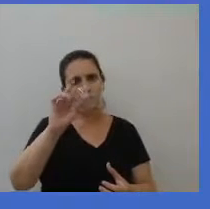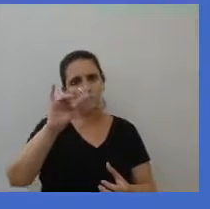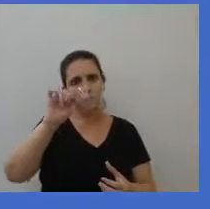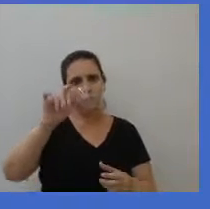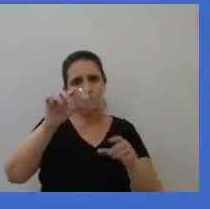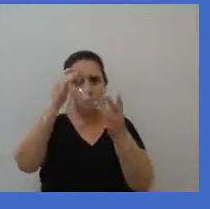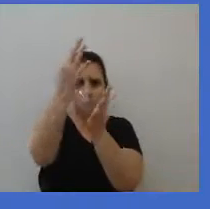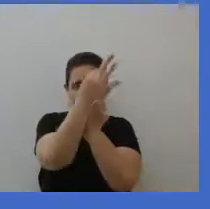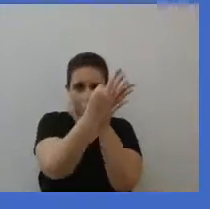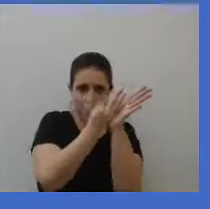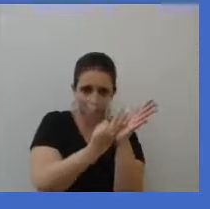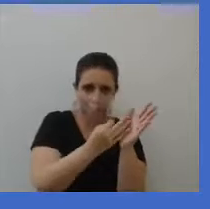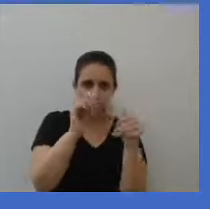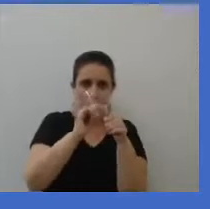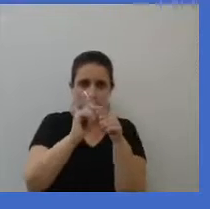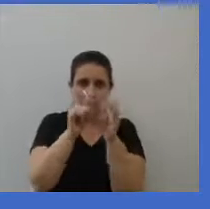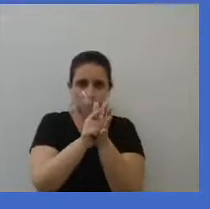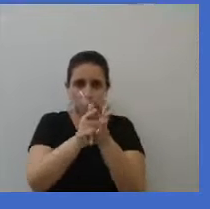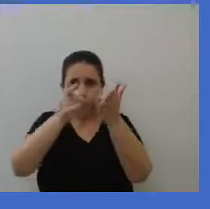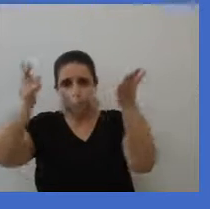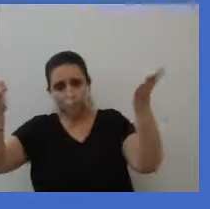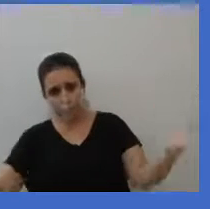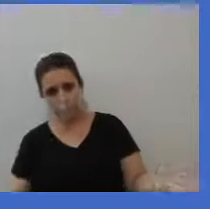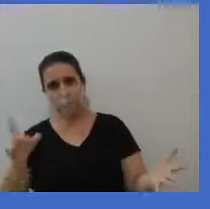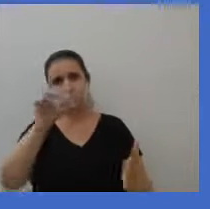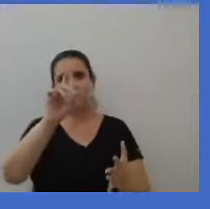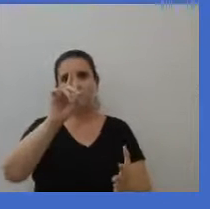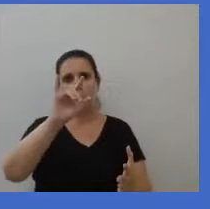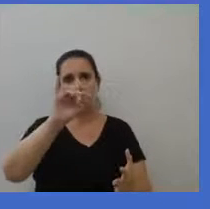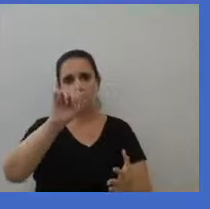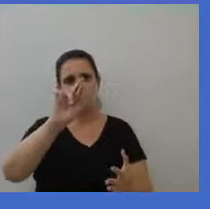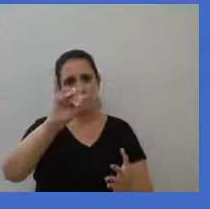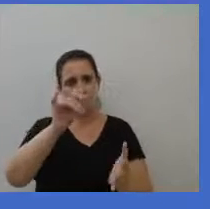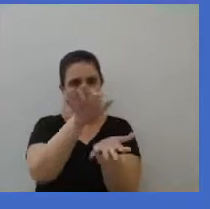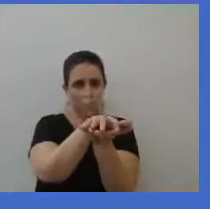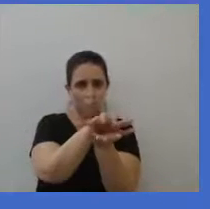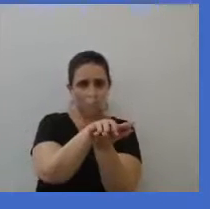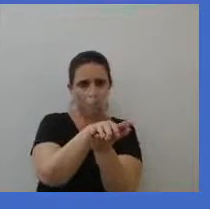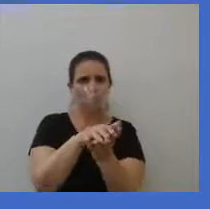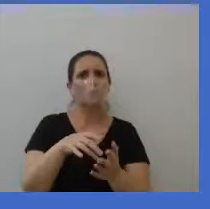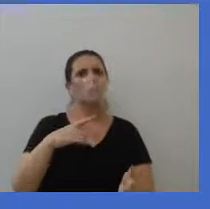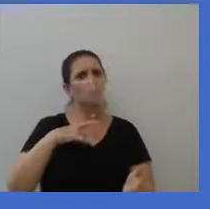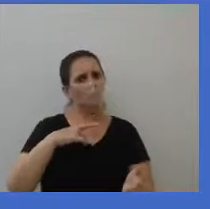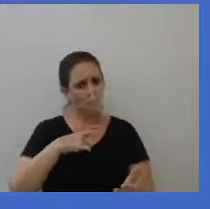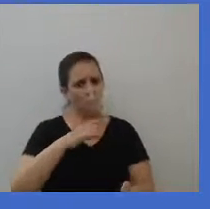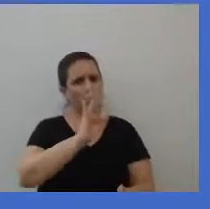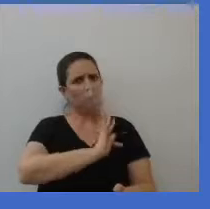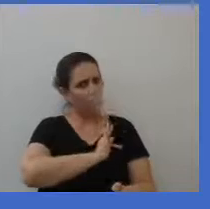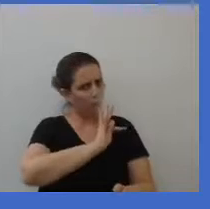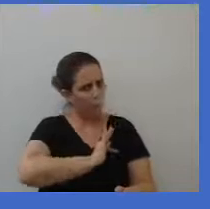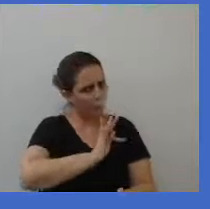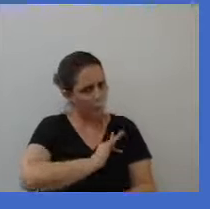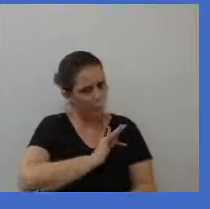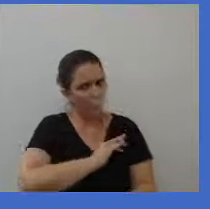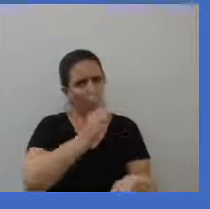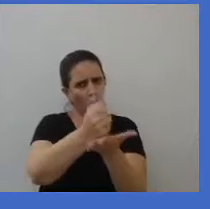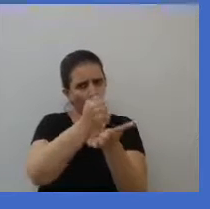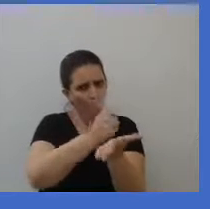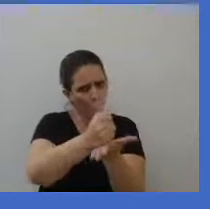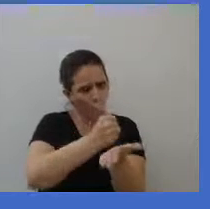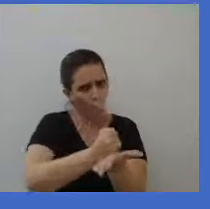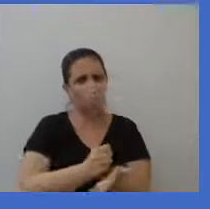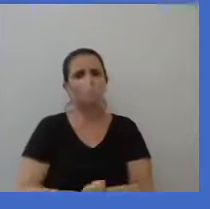som. Pode ser um som. Existem algumas postagens no WhatsApp, você recebe um sonzinho, uma fala de alguém